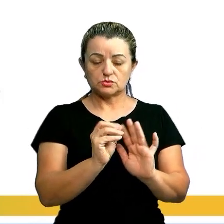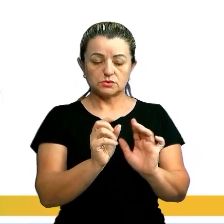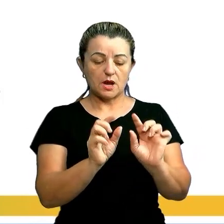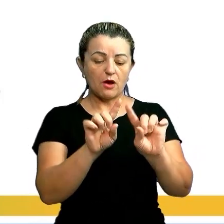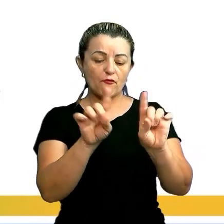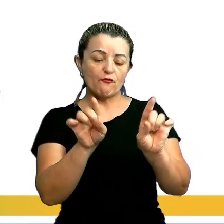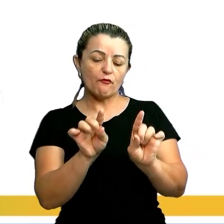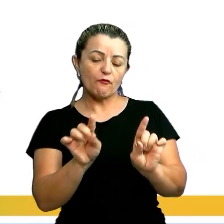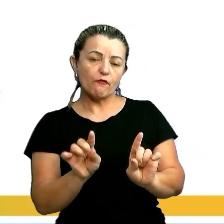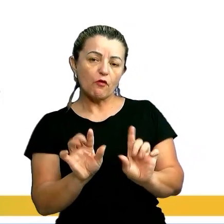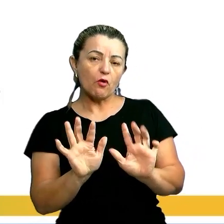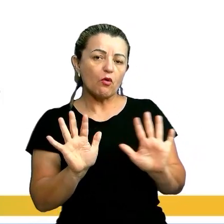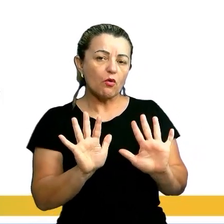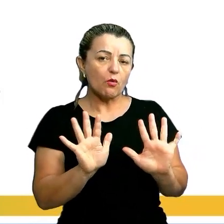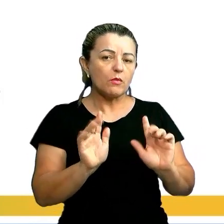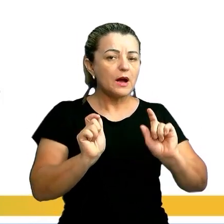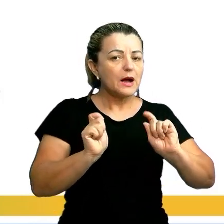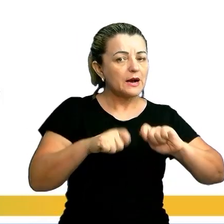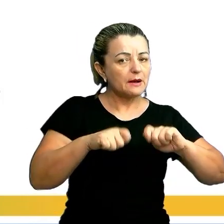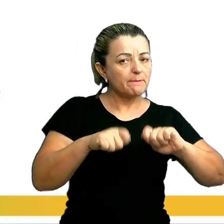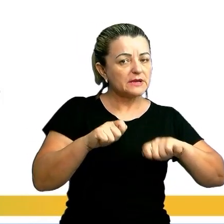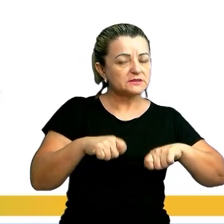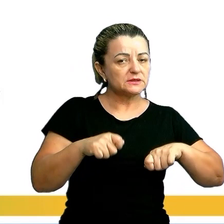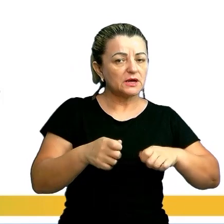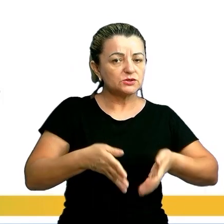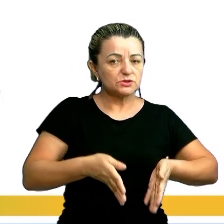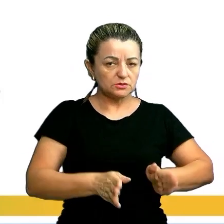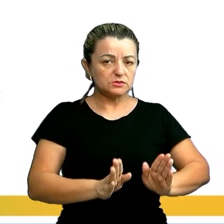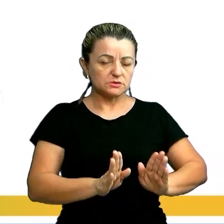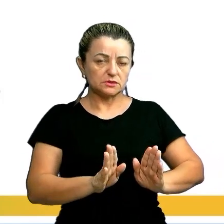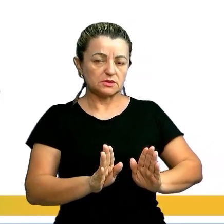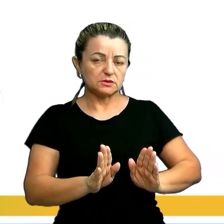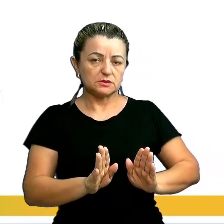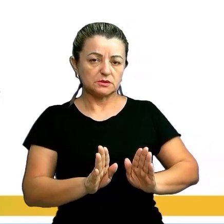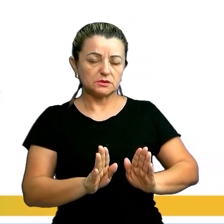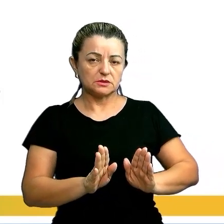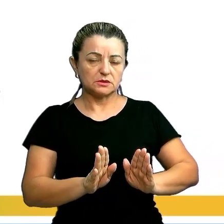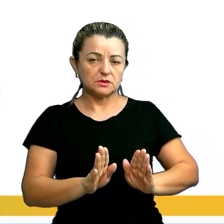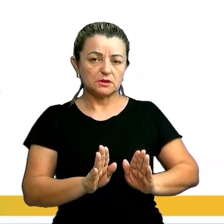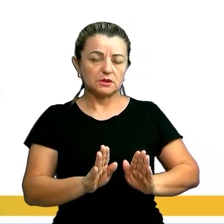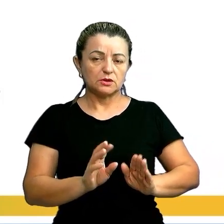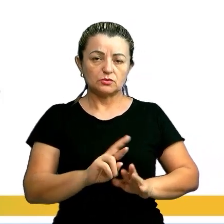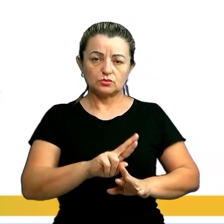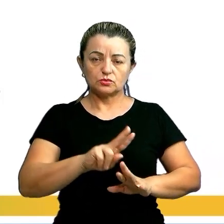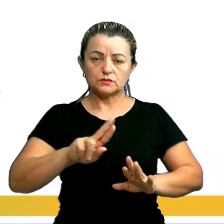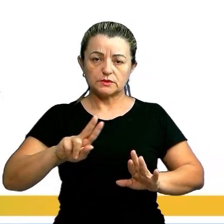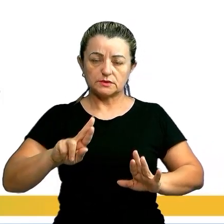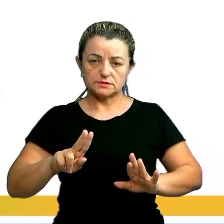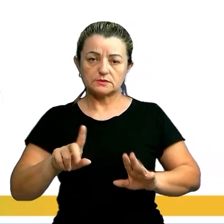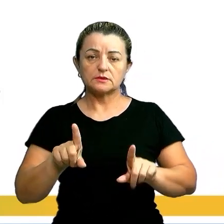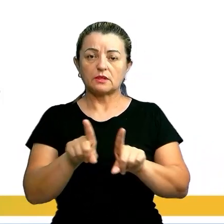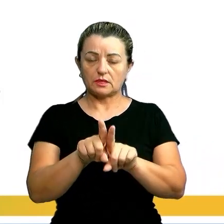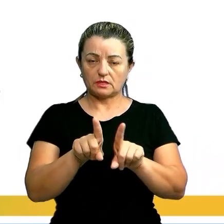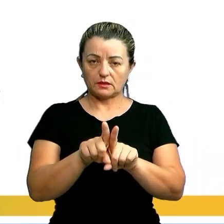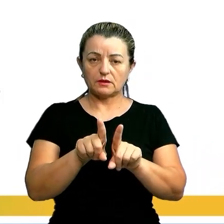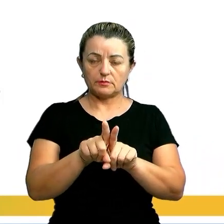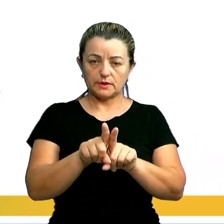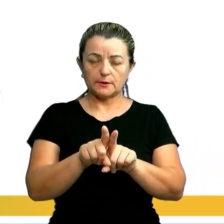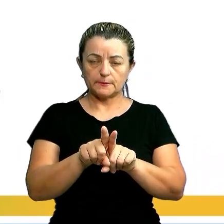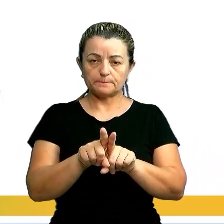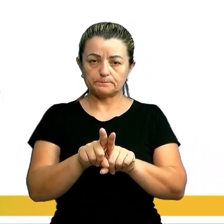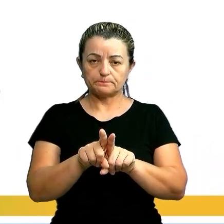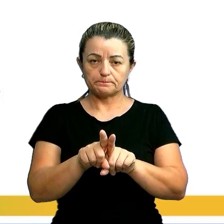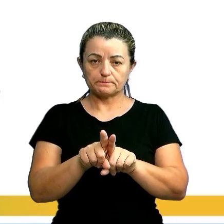formas, não apenas a capacidade de reprodução dos seres, mas levando em